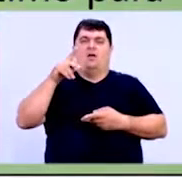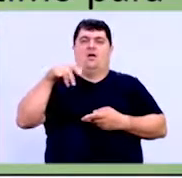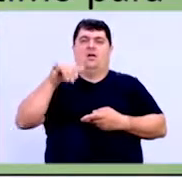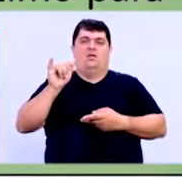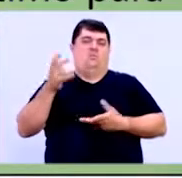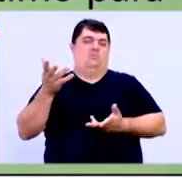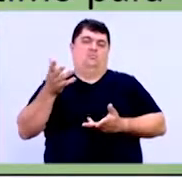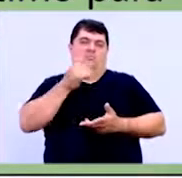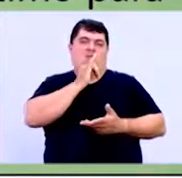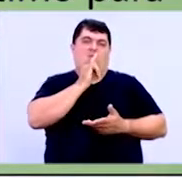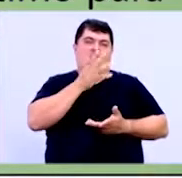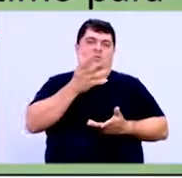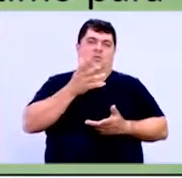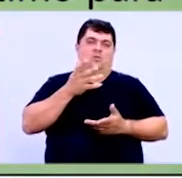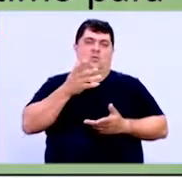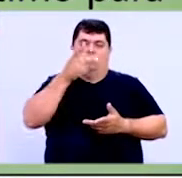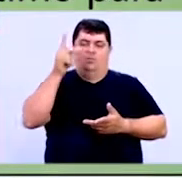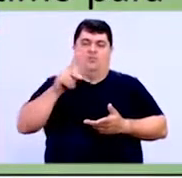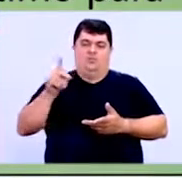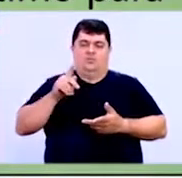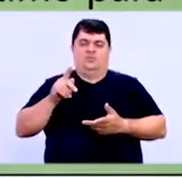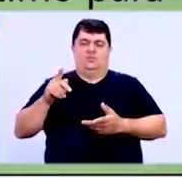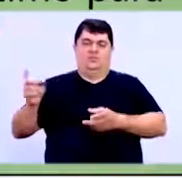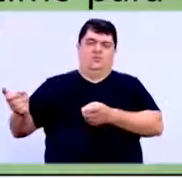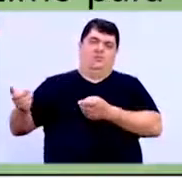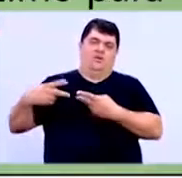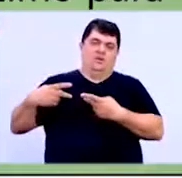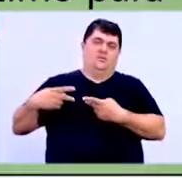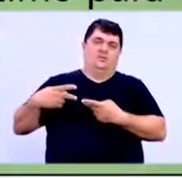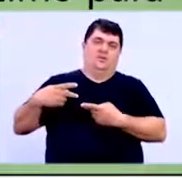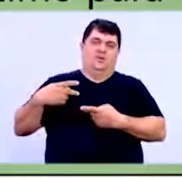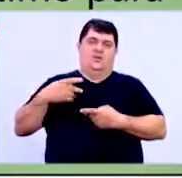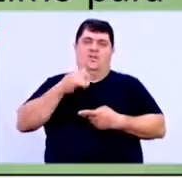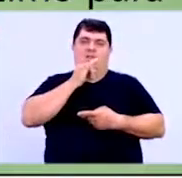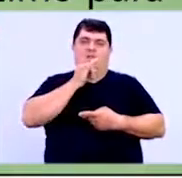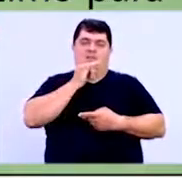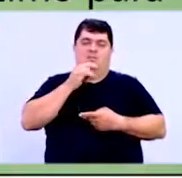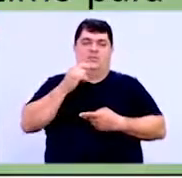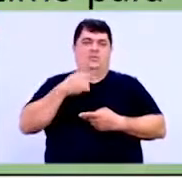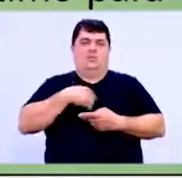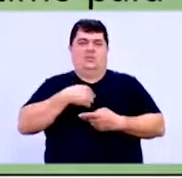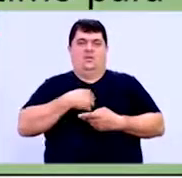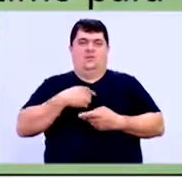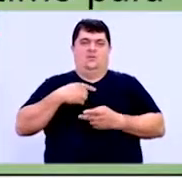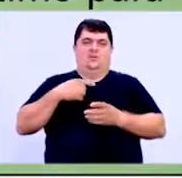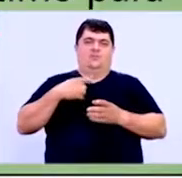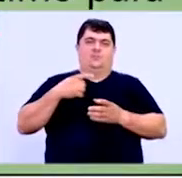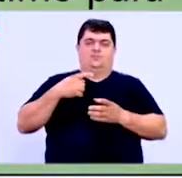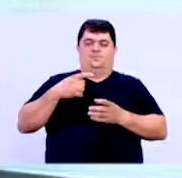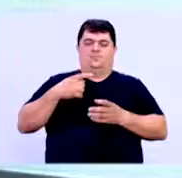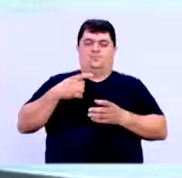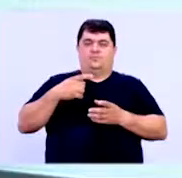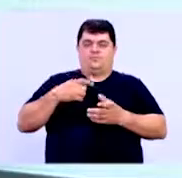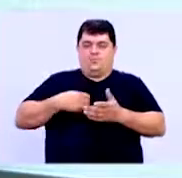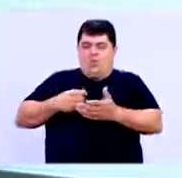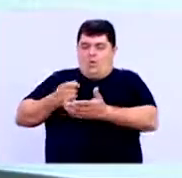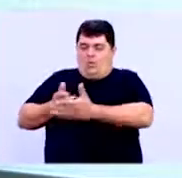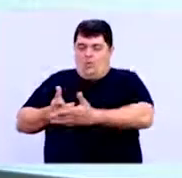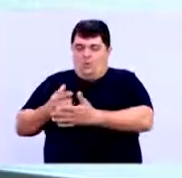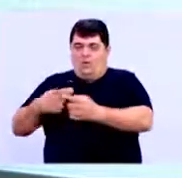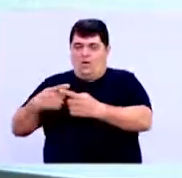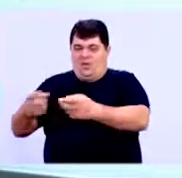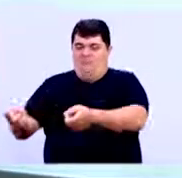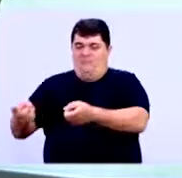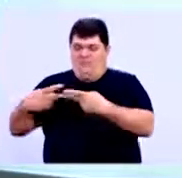professora Denise. Eu sou cliente da Denise, porque eu recebo a